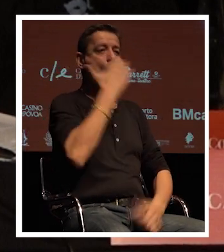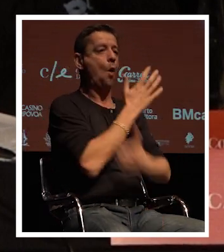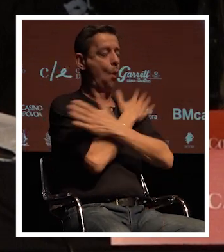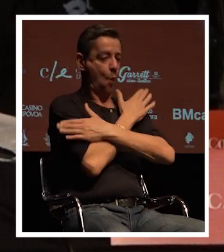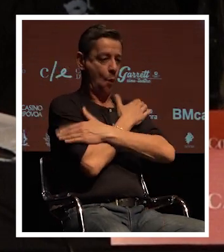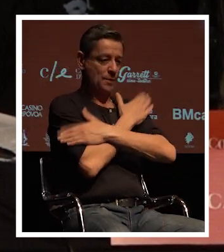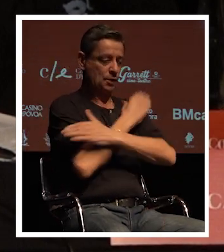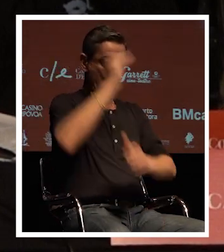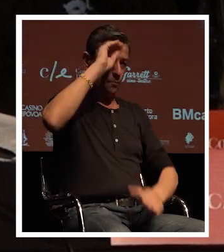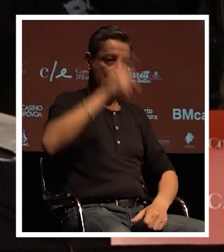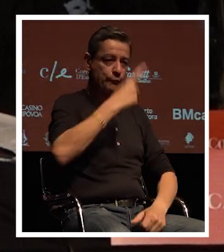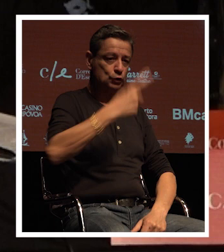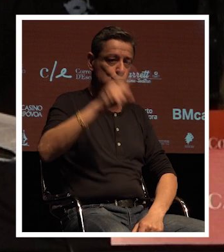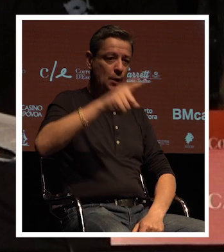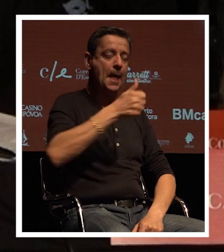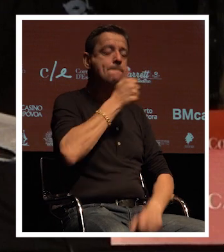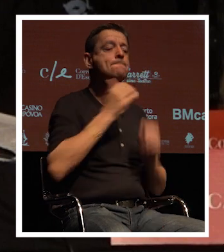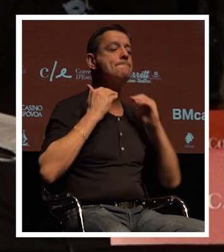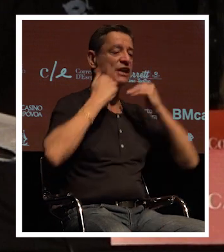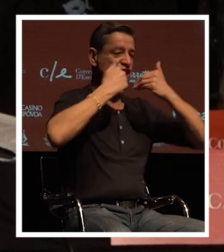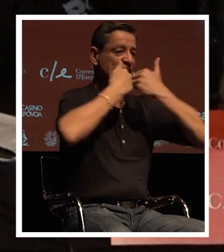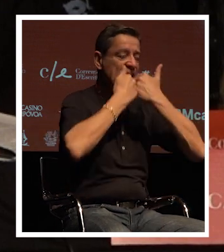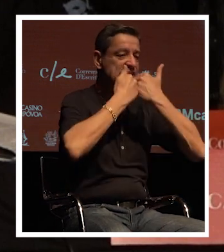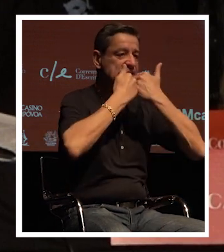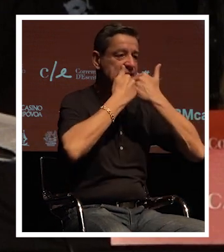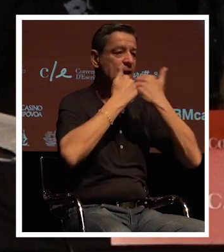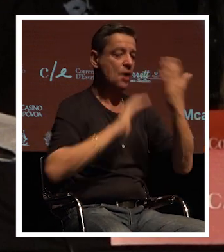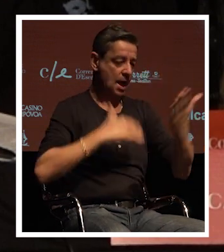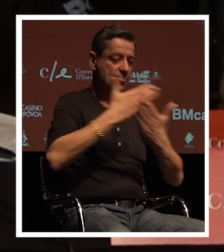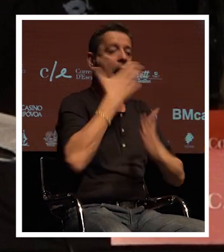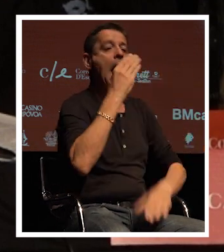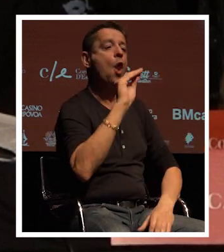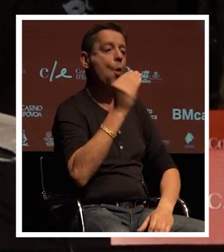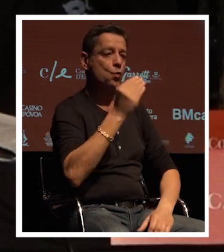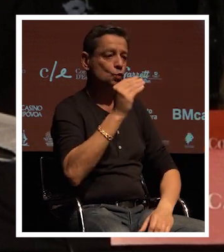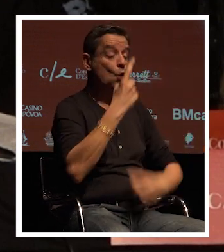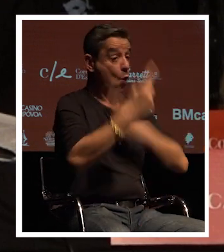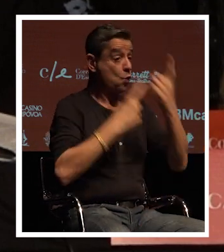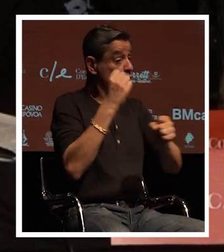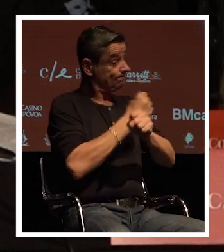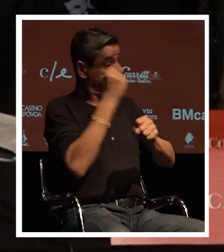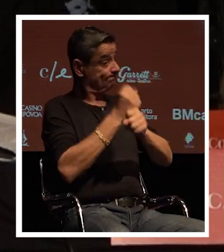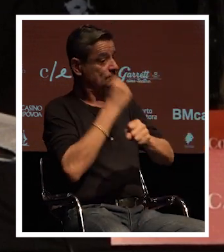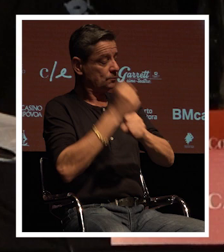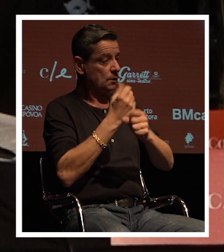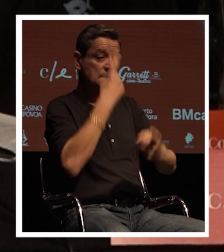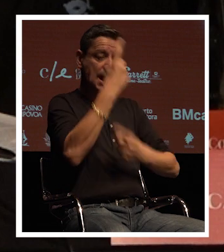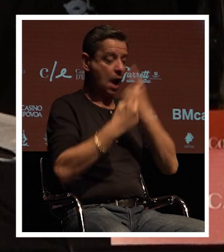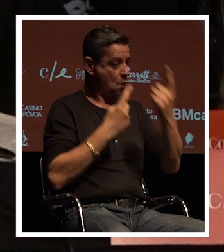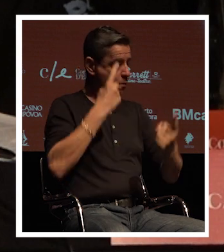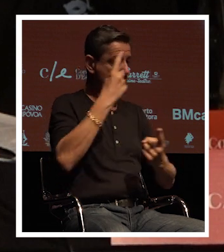que é professora na universidade de Manchester é é obrigada a prevenir os alunos de Que certas obras podem conter certas